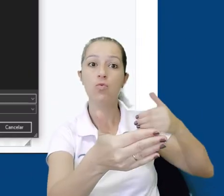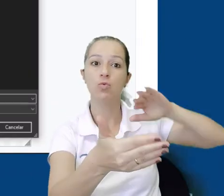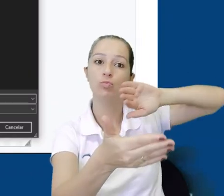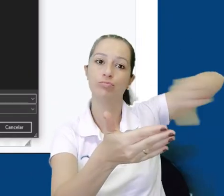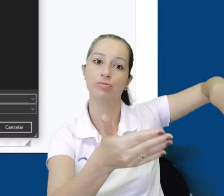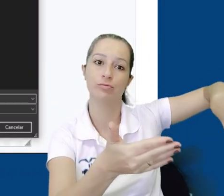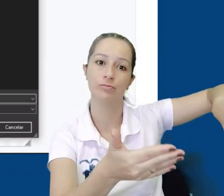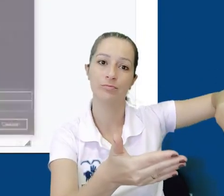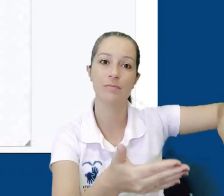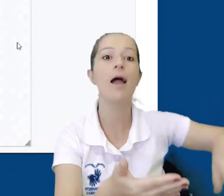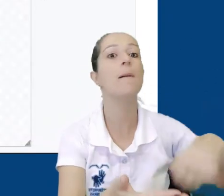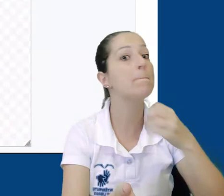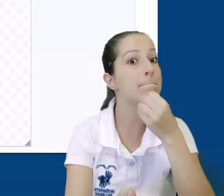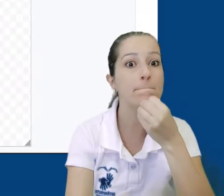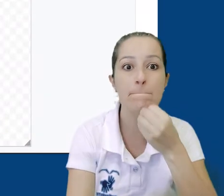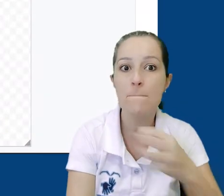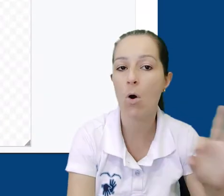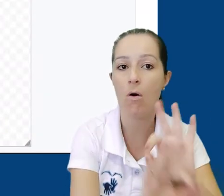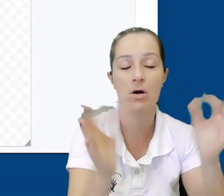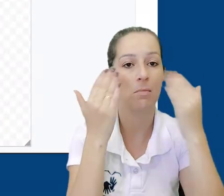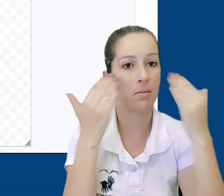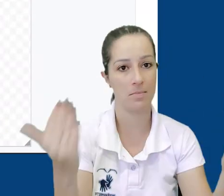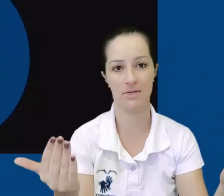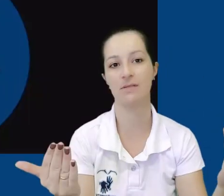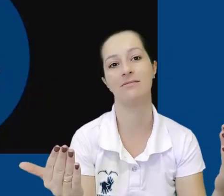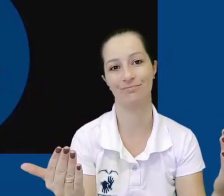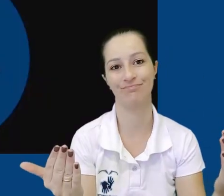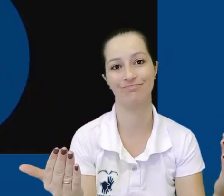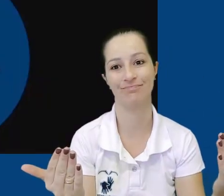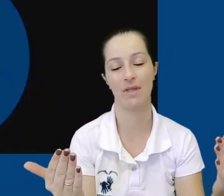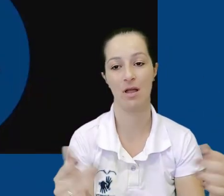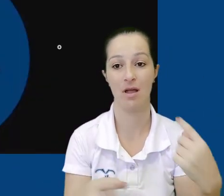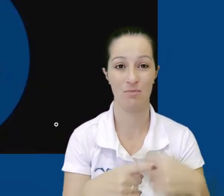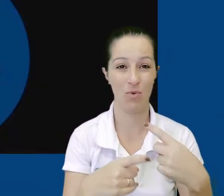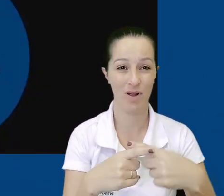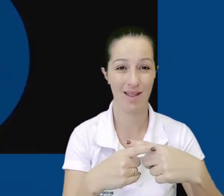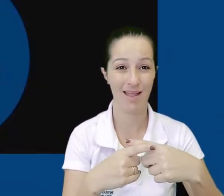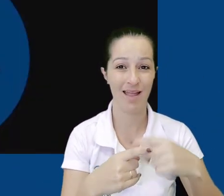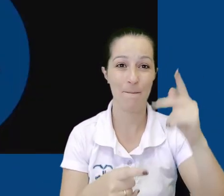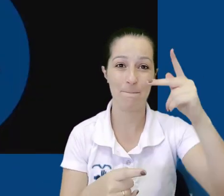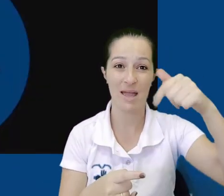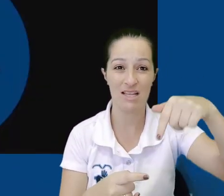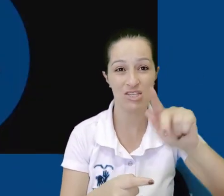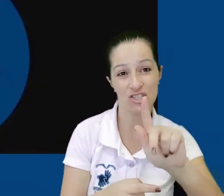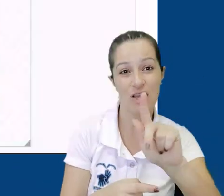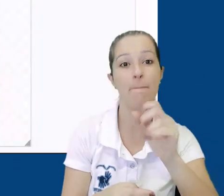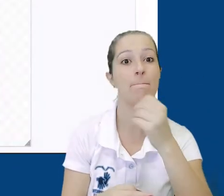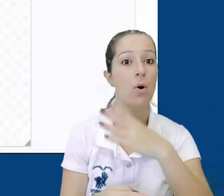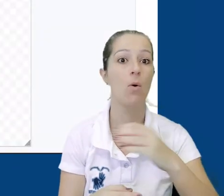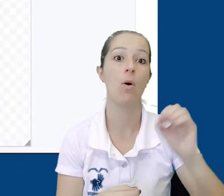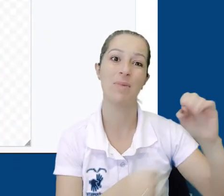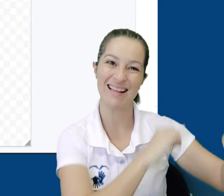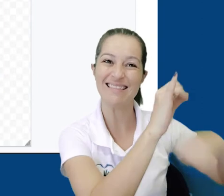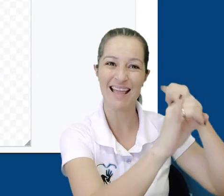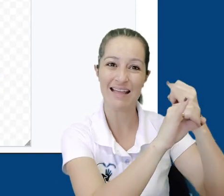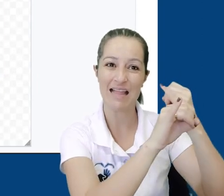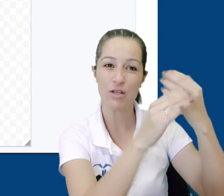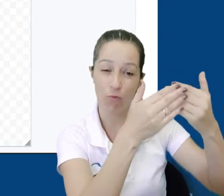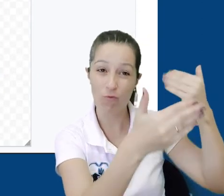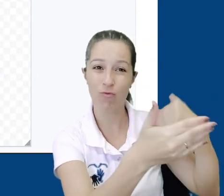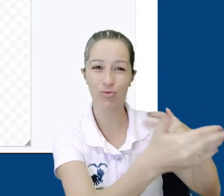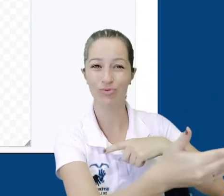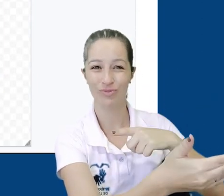salva sem o fundo e esse algo muito bom para fazer apresentações por exemplo porque quando baixamos uma imagem na internet